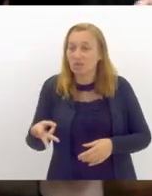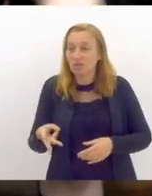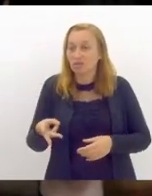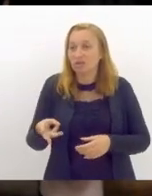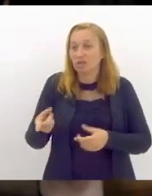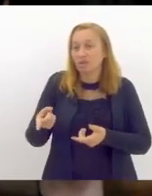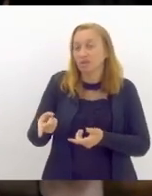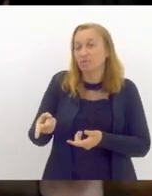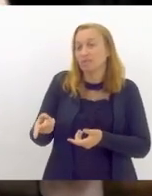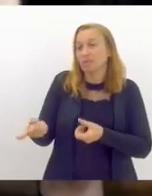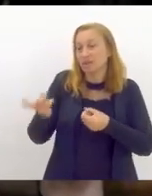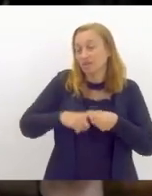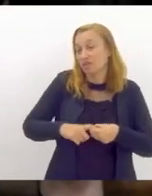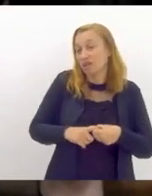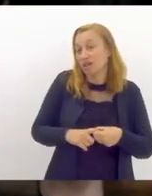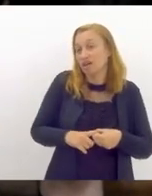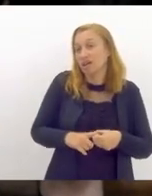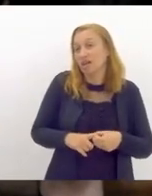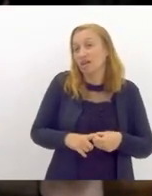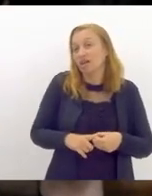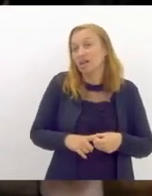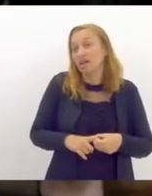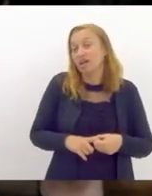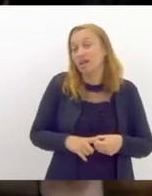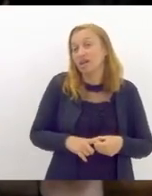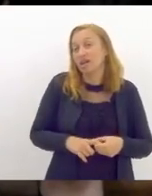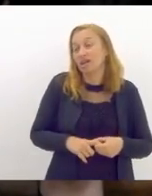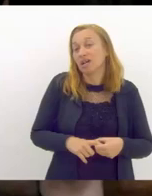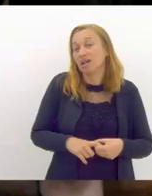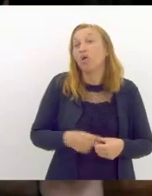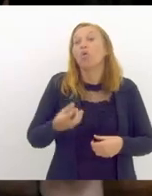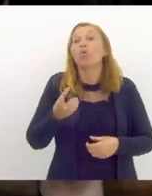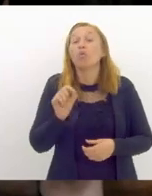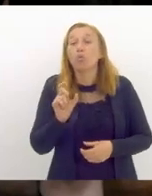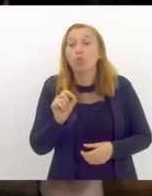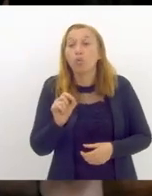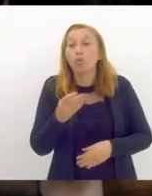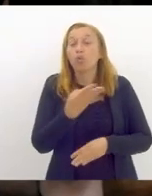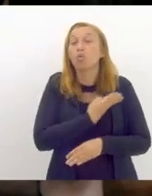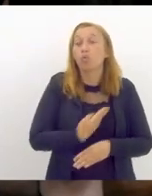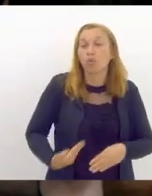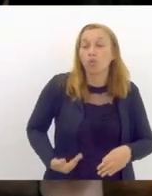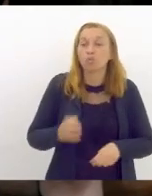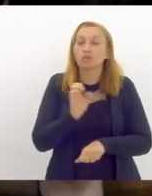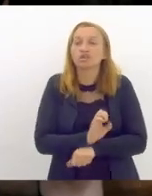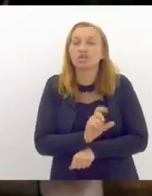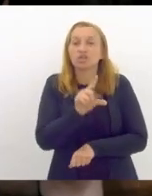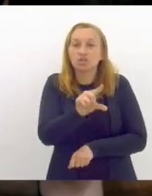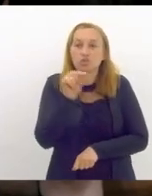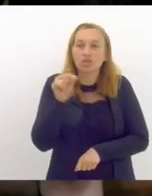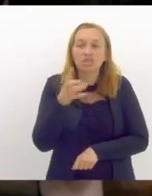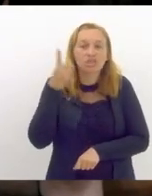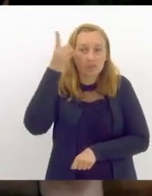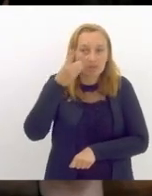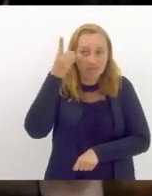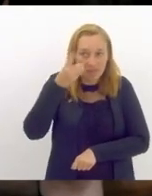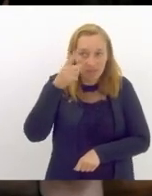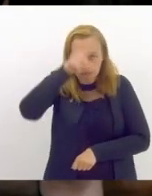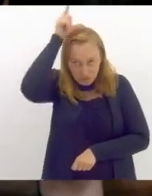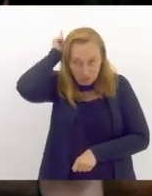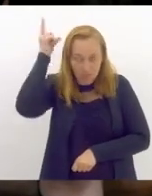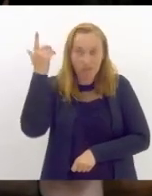né dinheiro todo monte de dura que sofrido assim que o governo do estado propuser Deputado Luiz Paulo meu